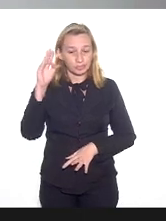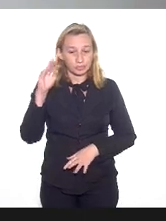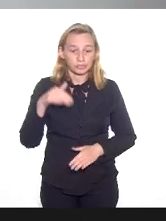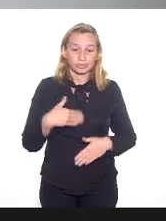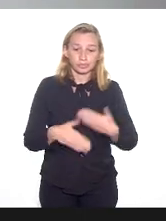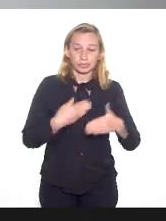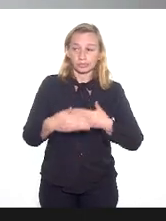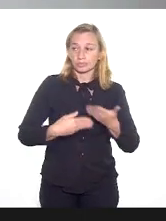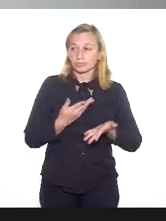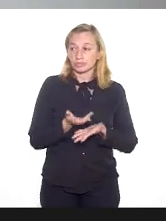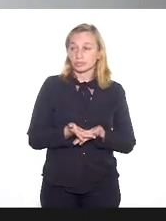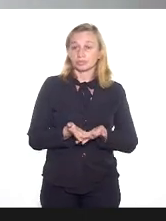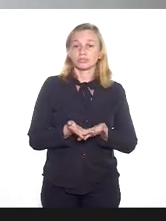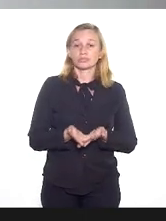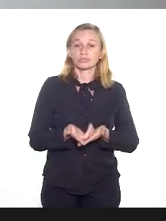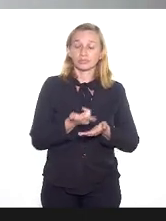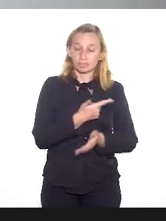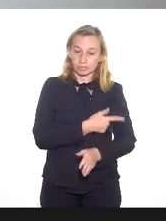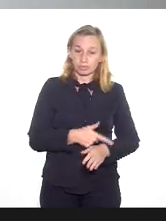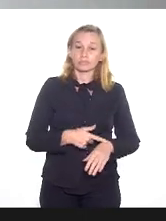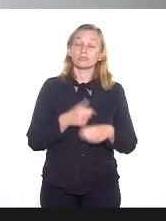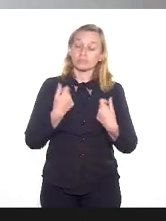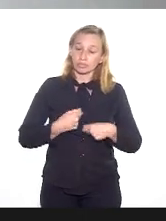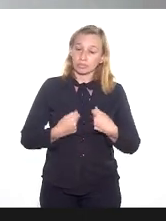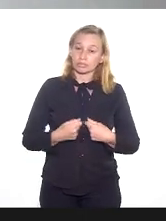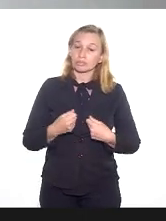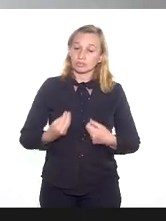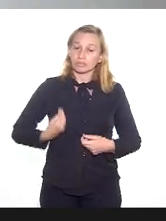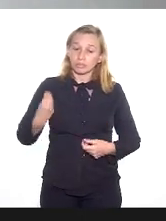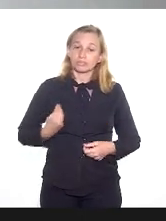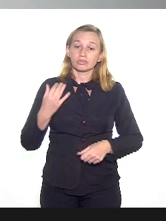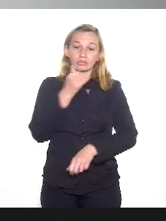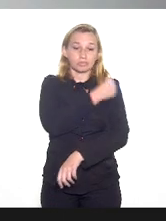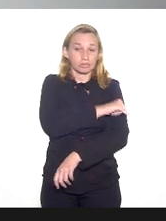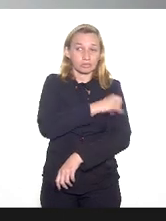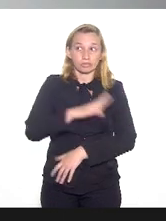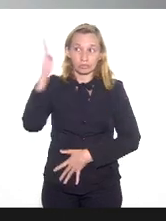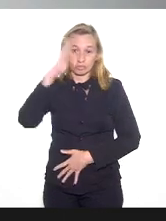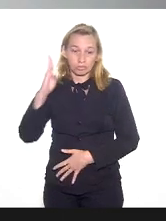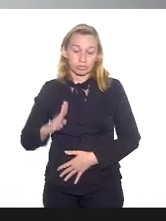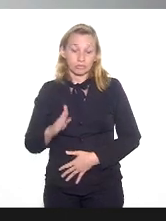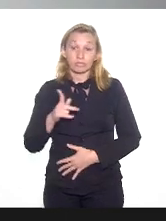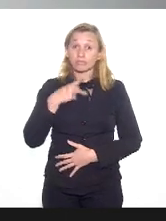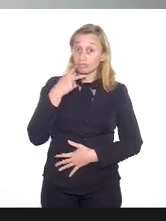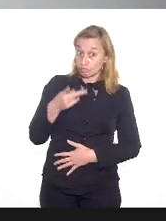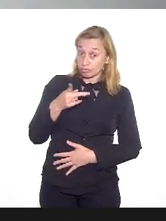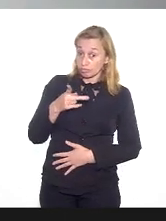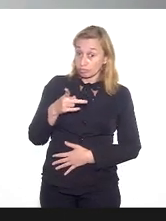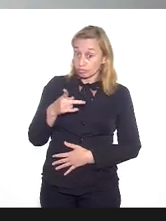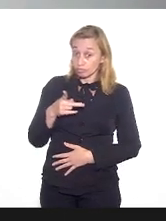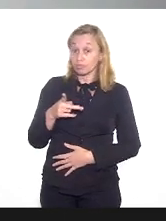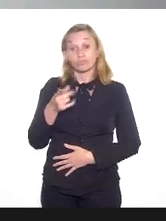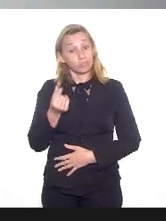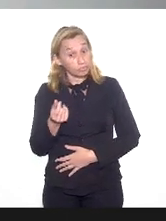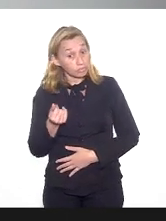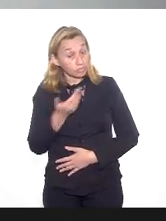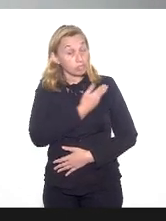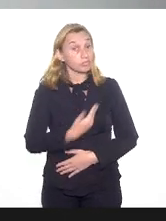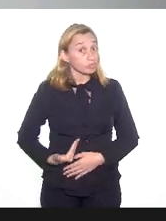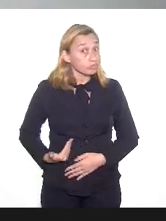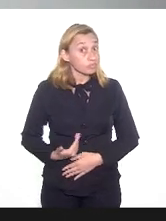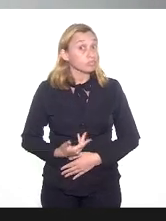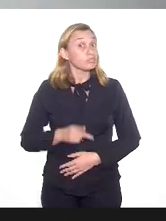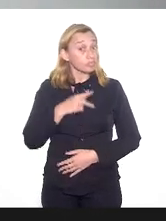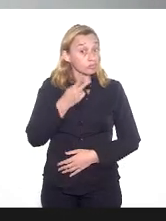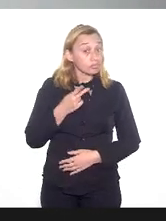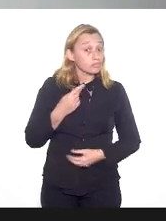processo educativo que a gente tem que viver, né, no Rio de Janeiro, no Brasil, dizê-lo com dinheiro público e dizê-lo